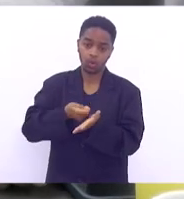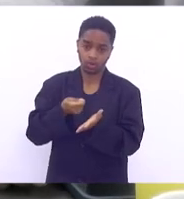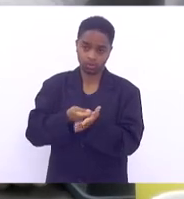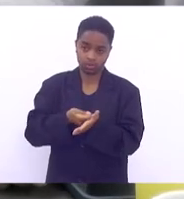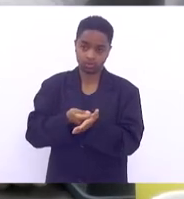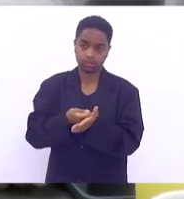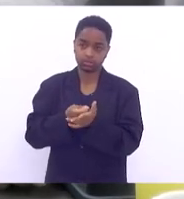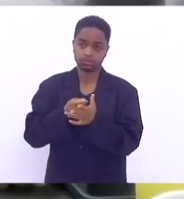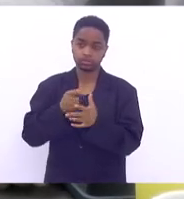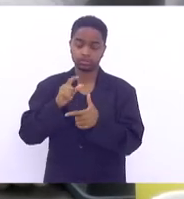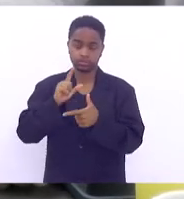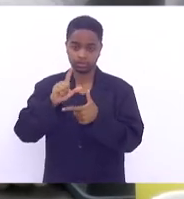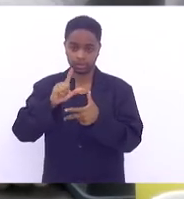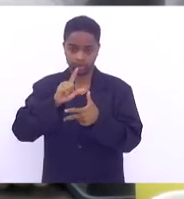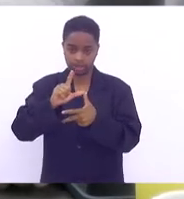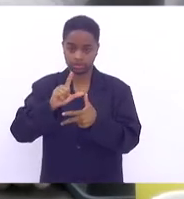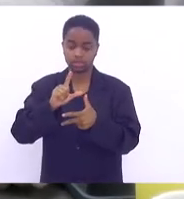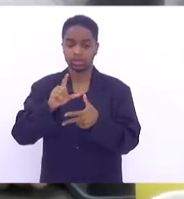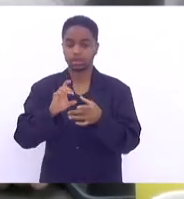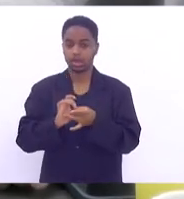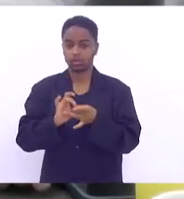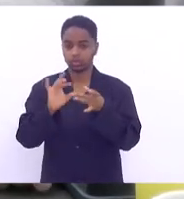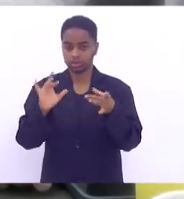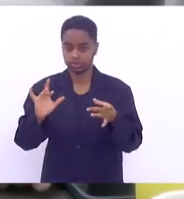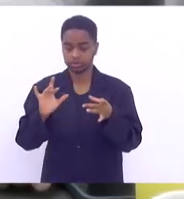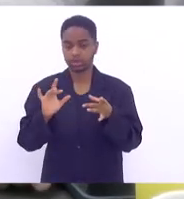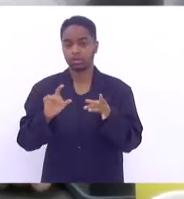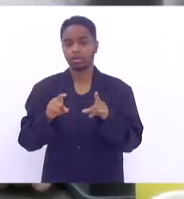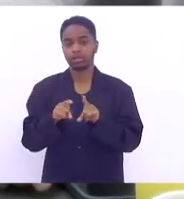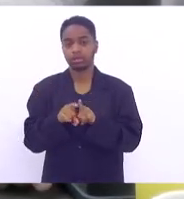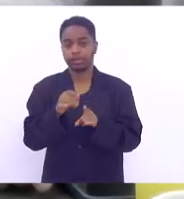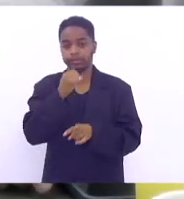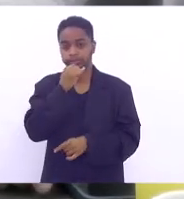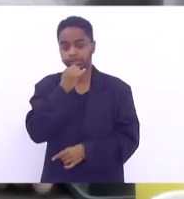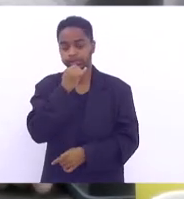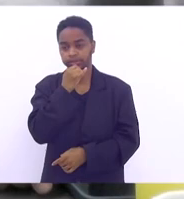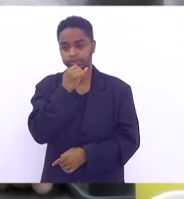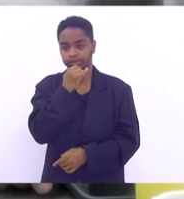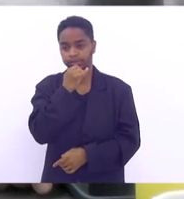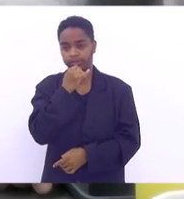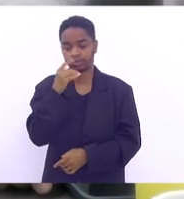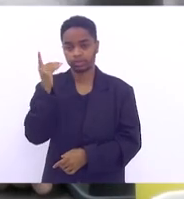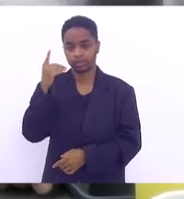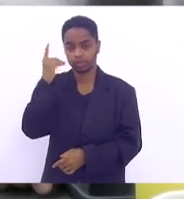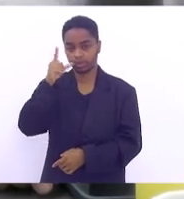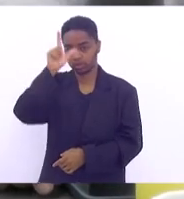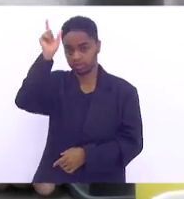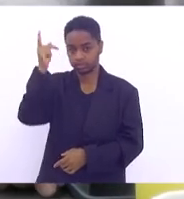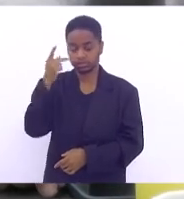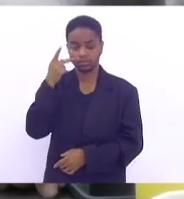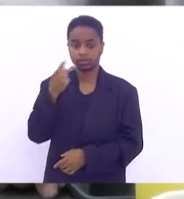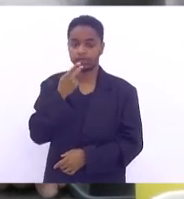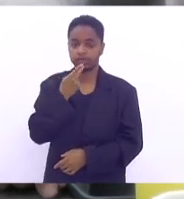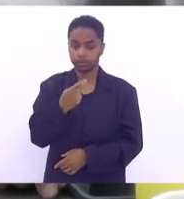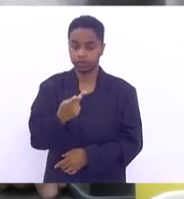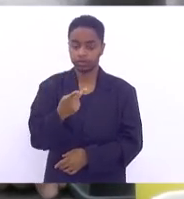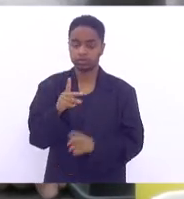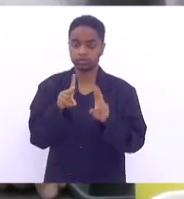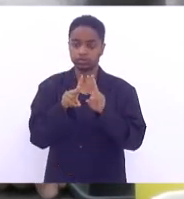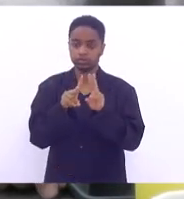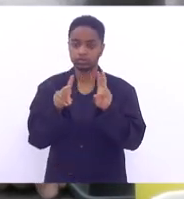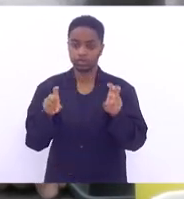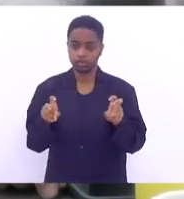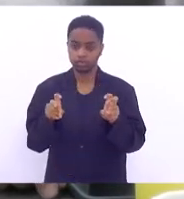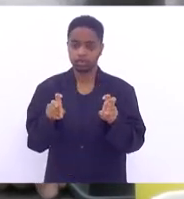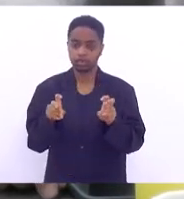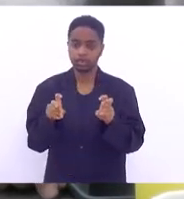do legislativo autorizar, como mencionado o exemplo pelo deputado Luiz Paulo, na questão da,